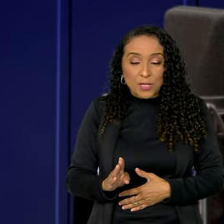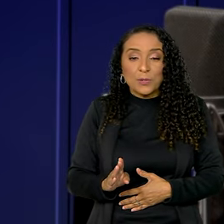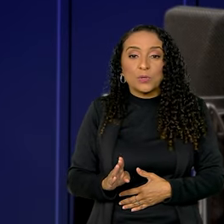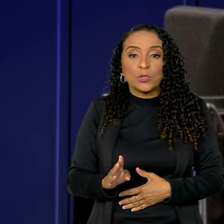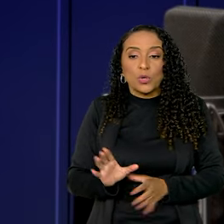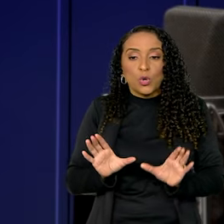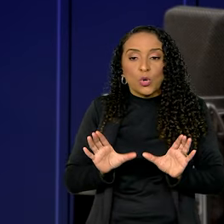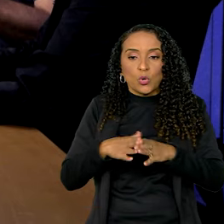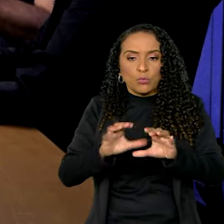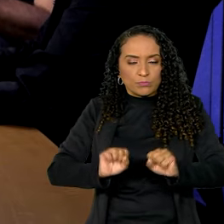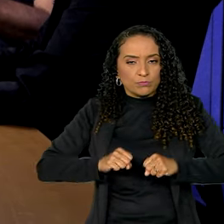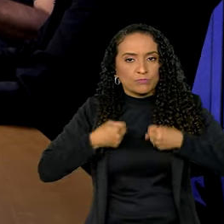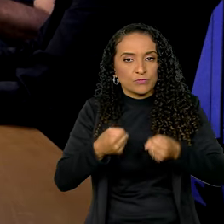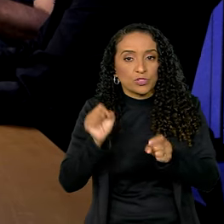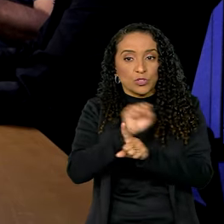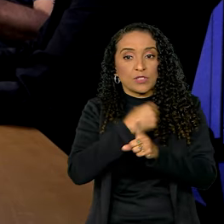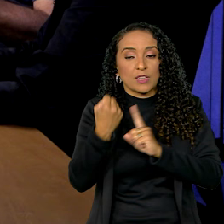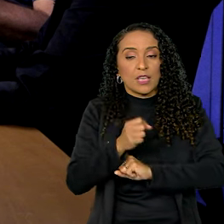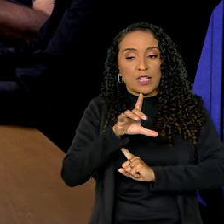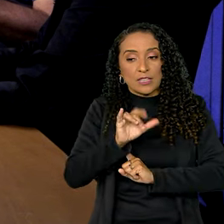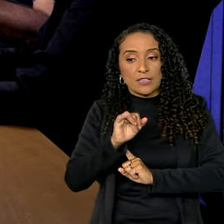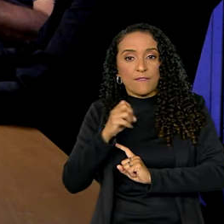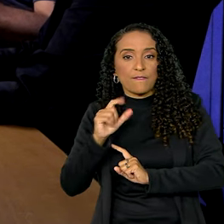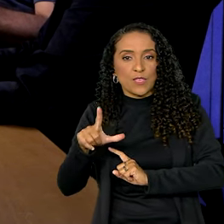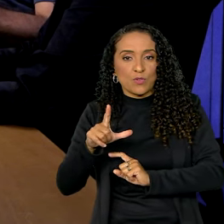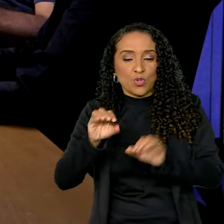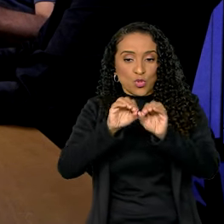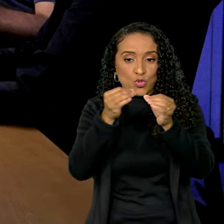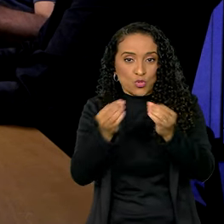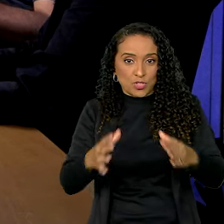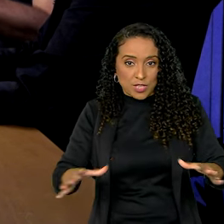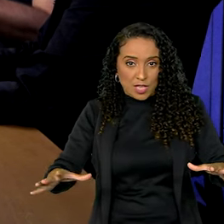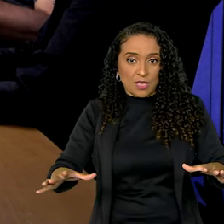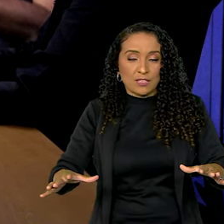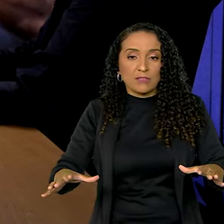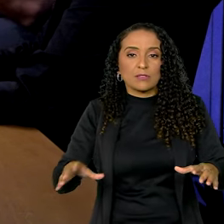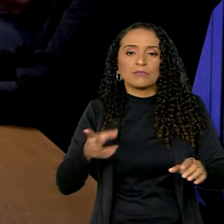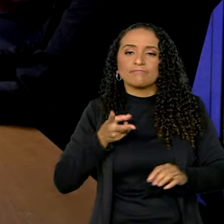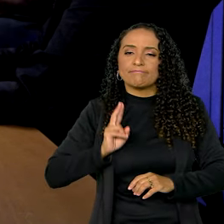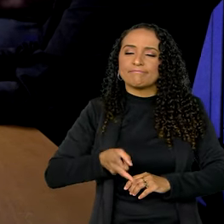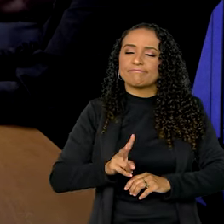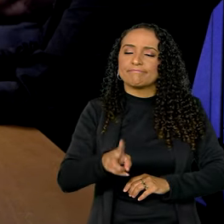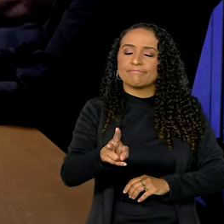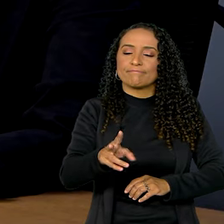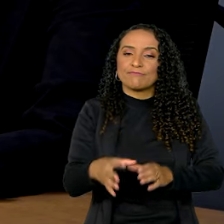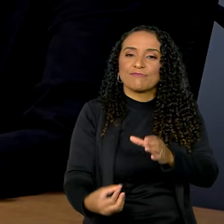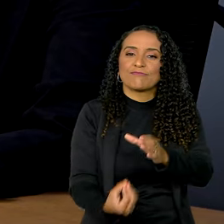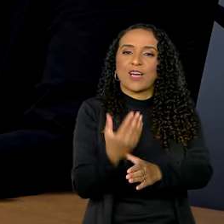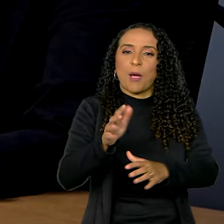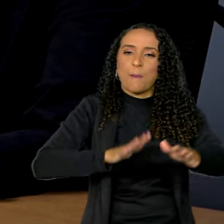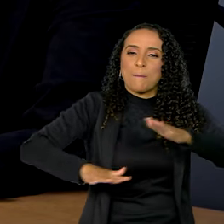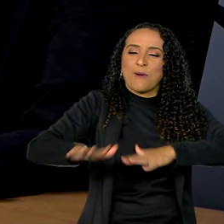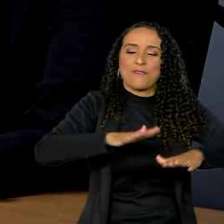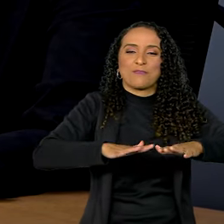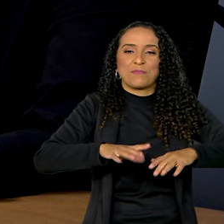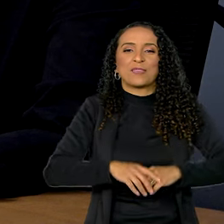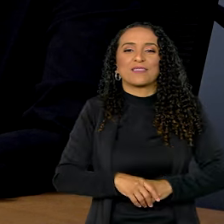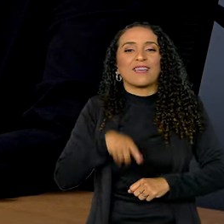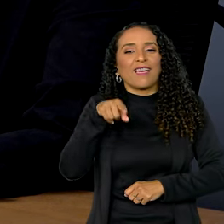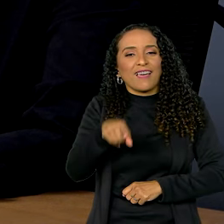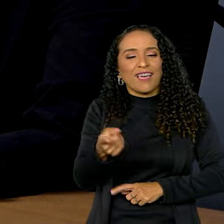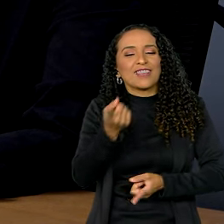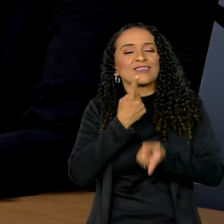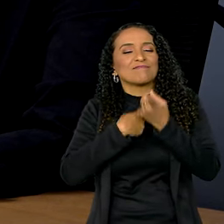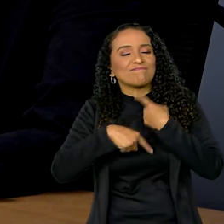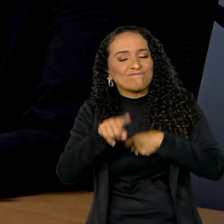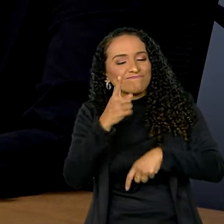de um grupo de engajamento da sociedade civil de oceanos né ser perpetuado e virar um movimento essa